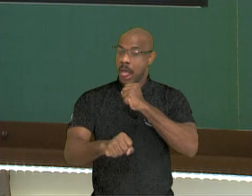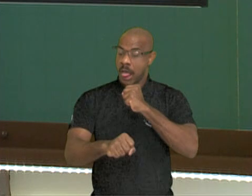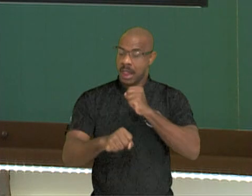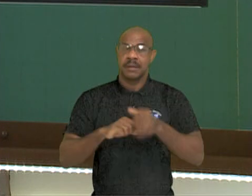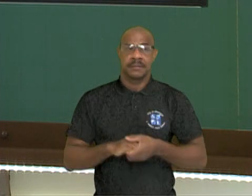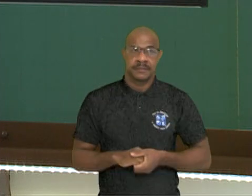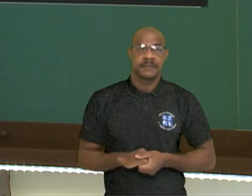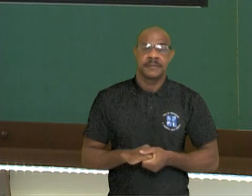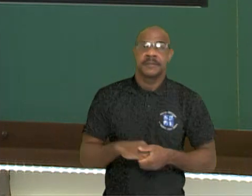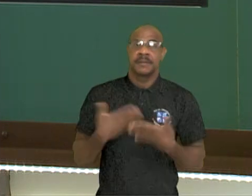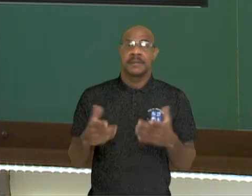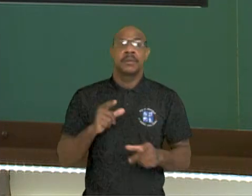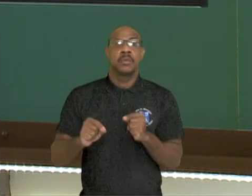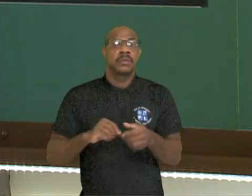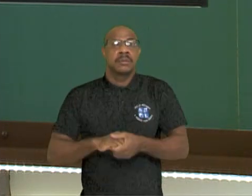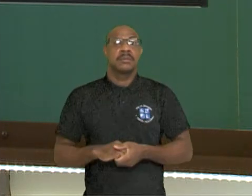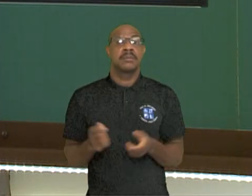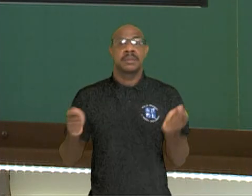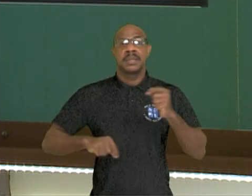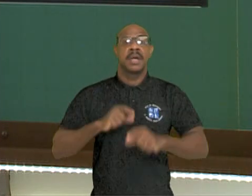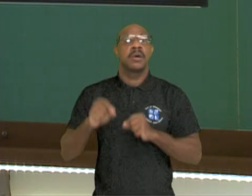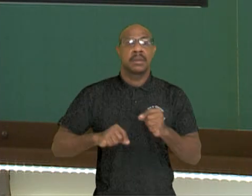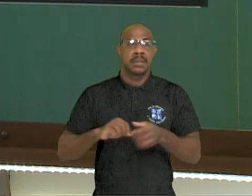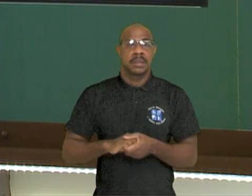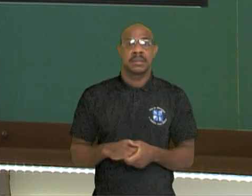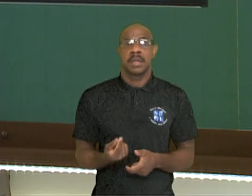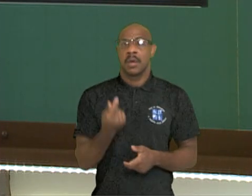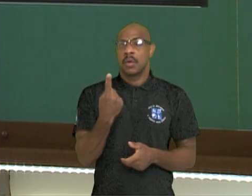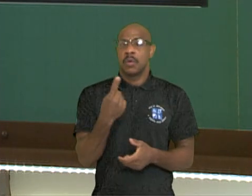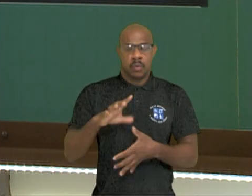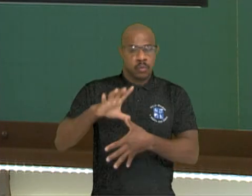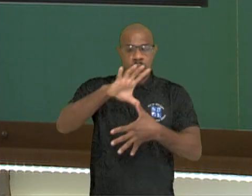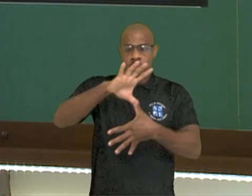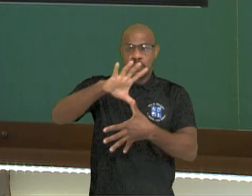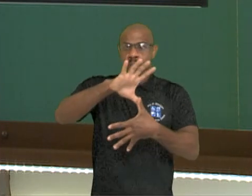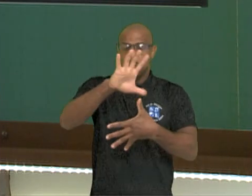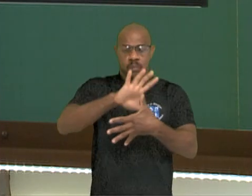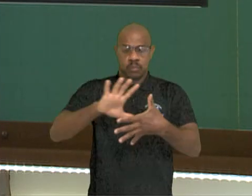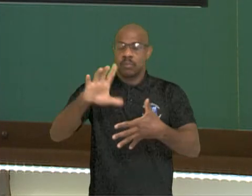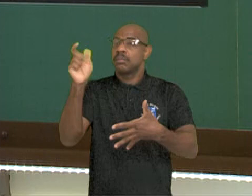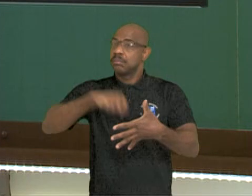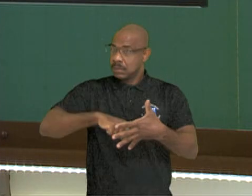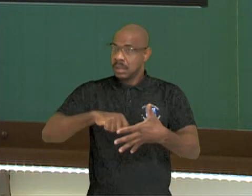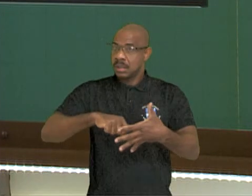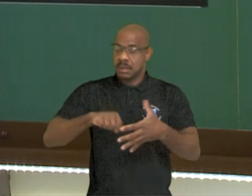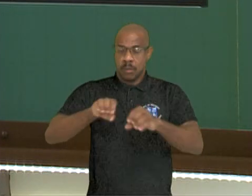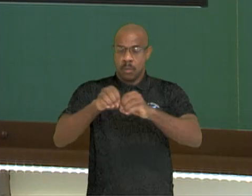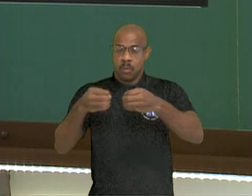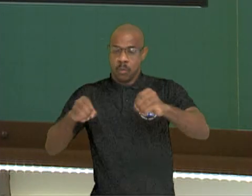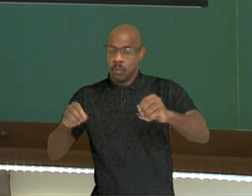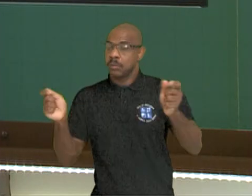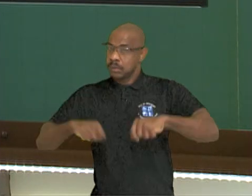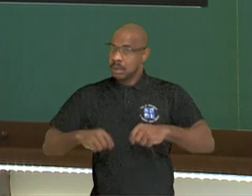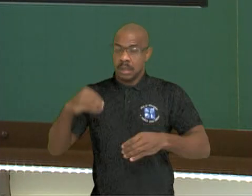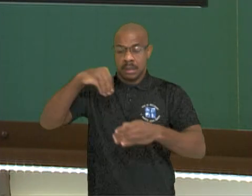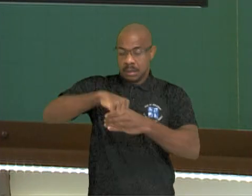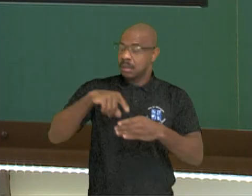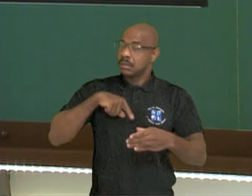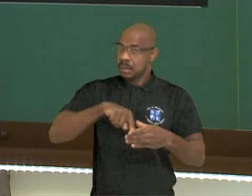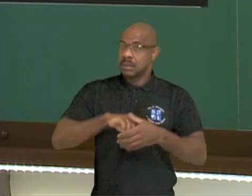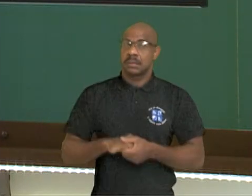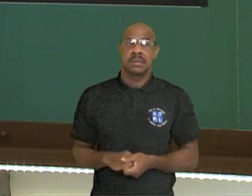placa tectônica? Cabe, por exemplo, um continente ou parte de um continente e parte de um oceano. Então, são